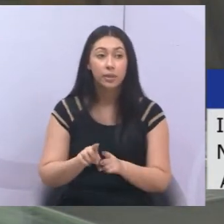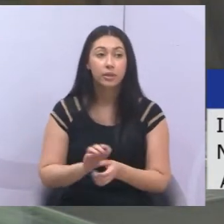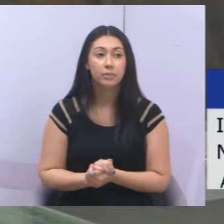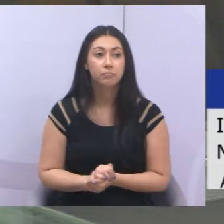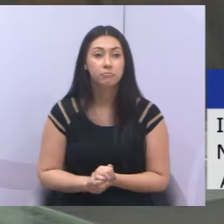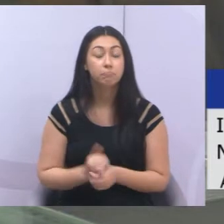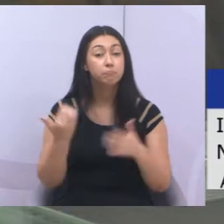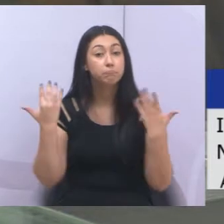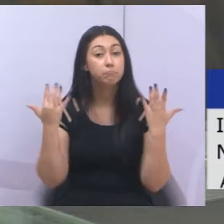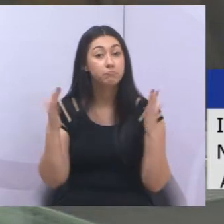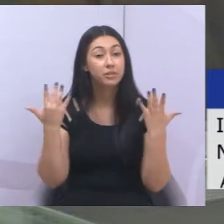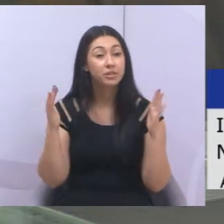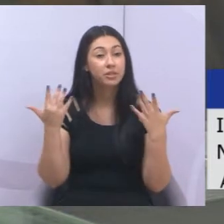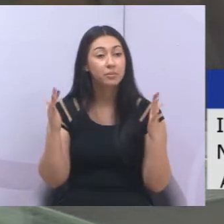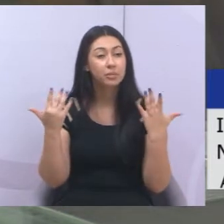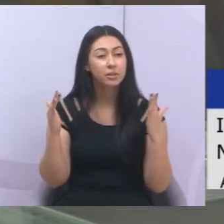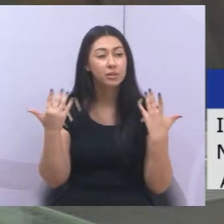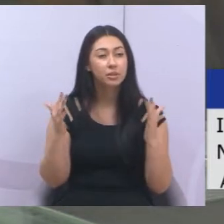parabenizar